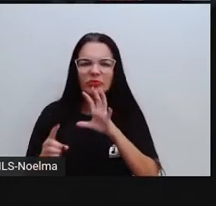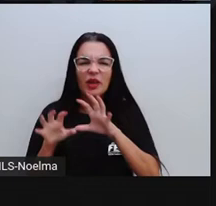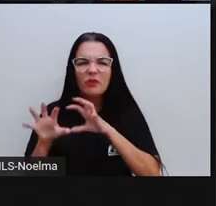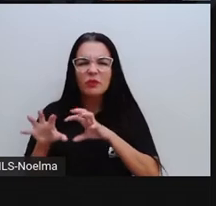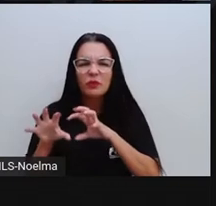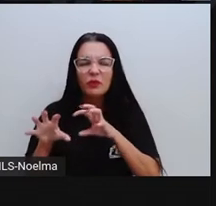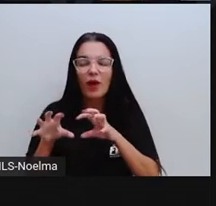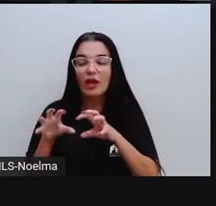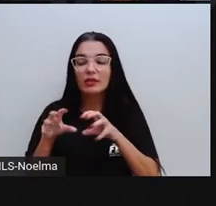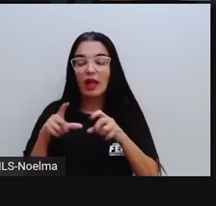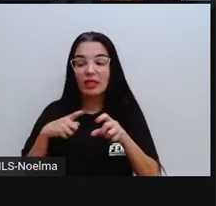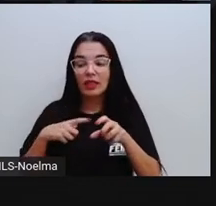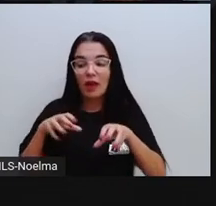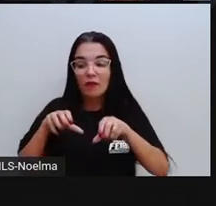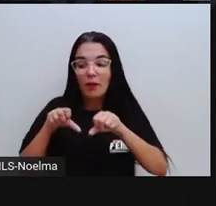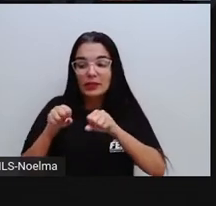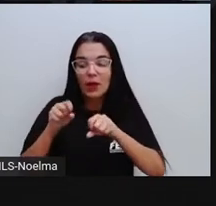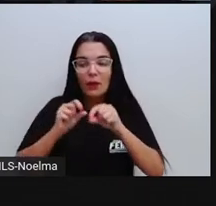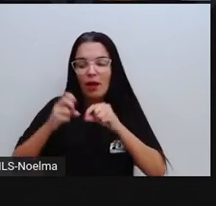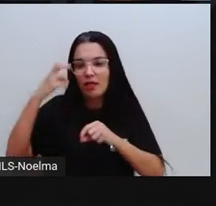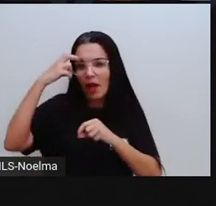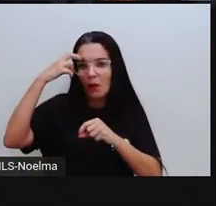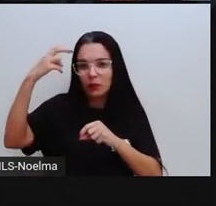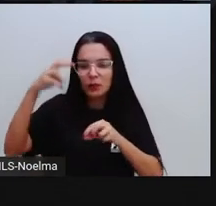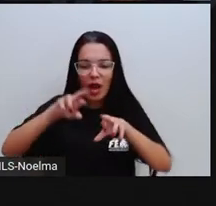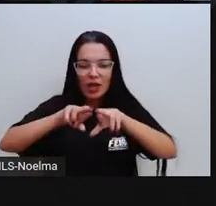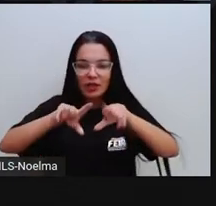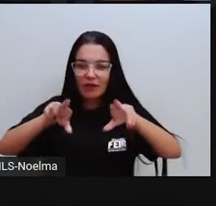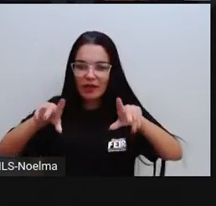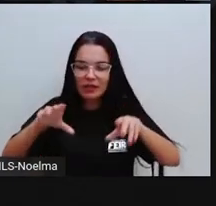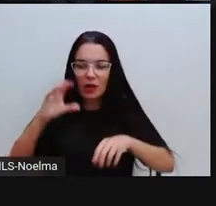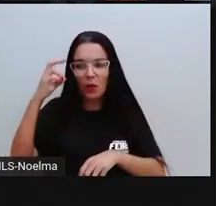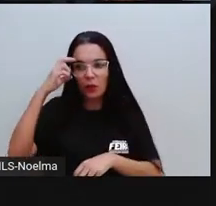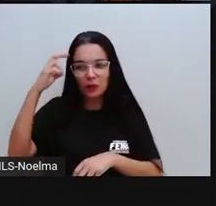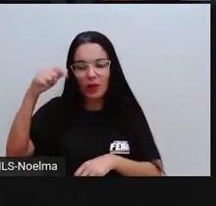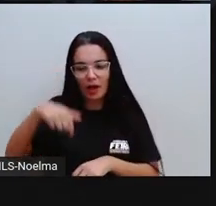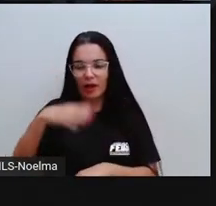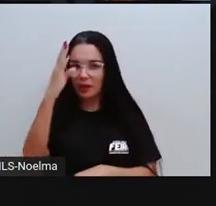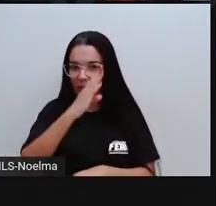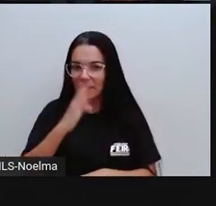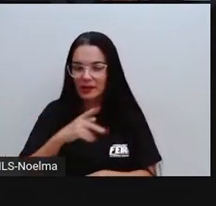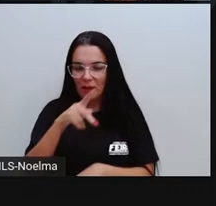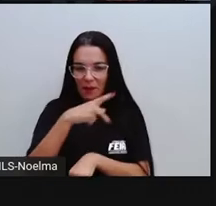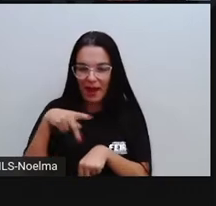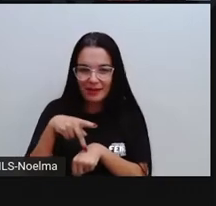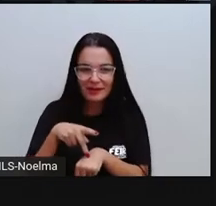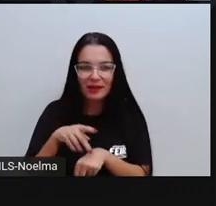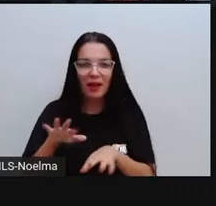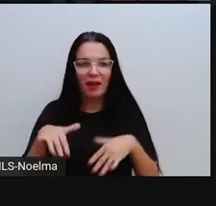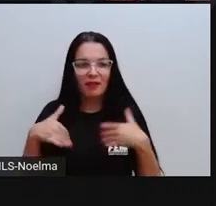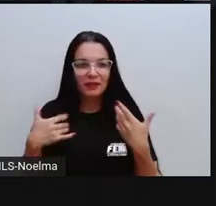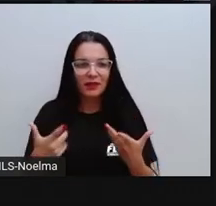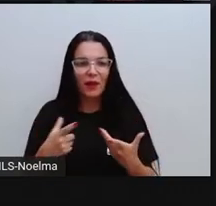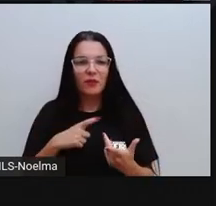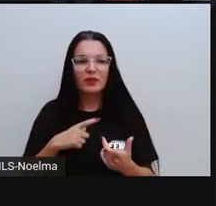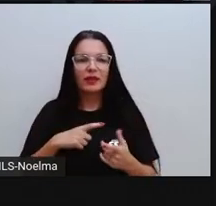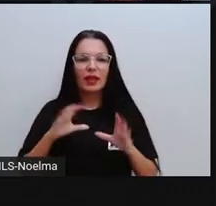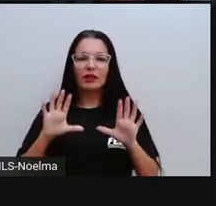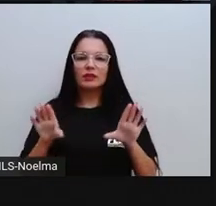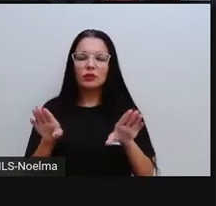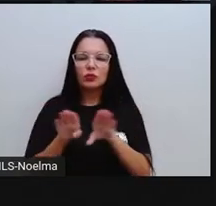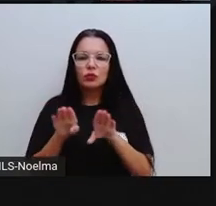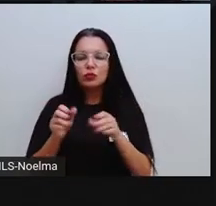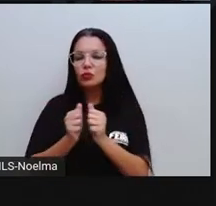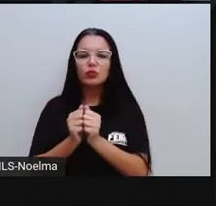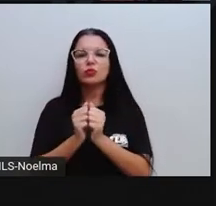para a formação da cultura, né, da diversidade aí cultural do nosso país, né, para a formação do